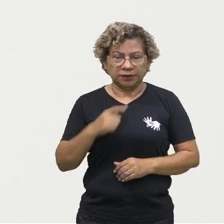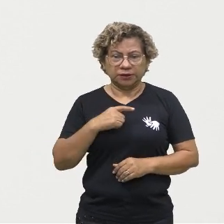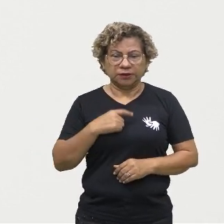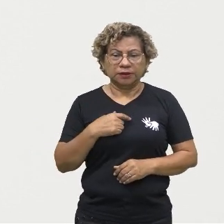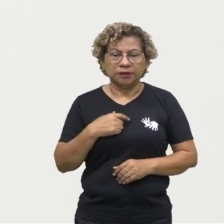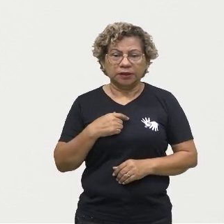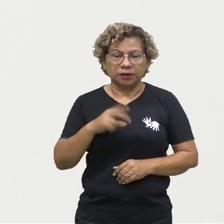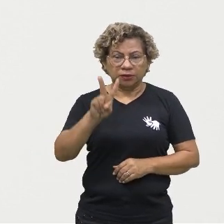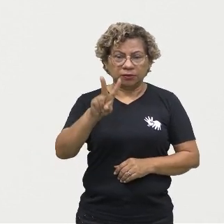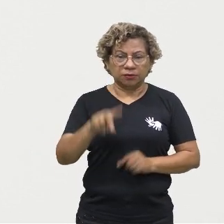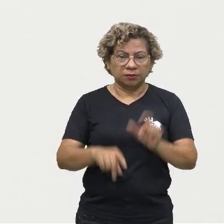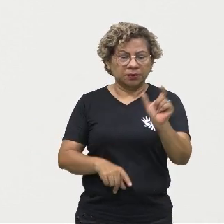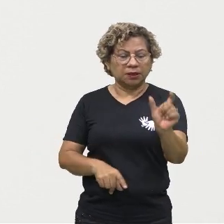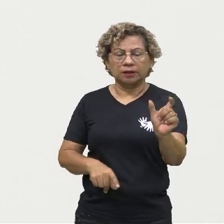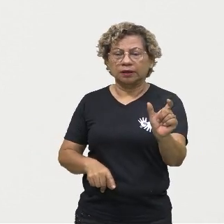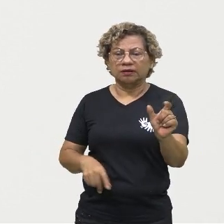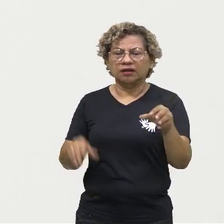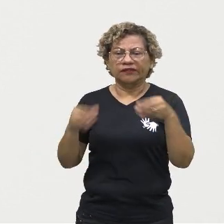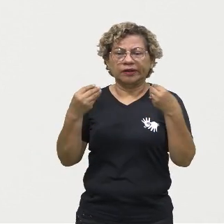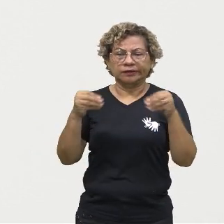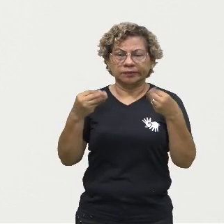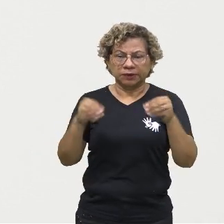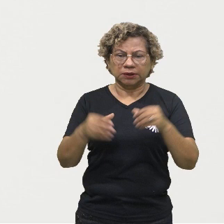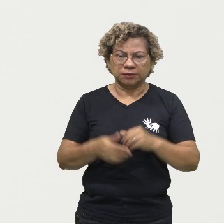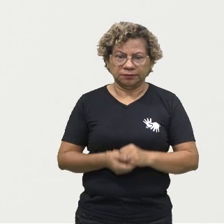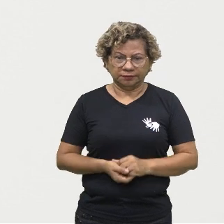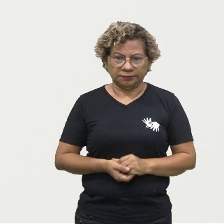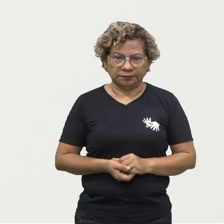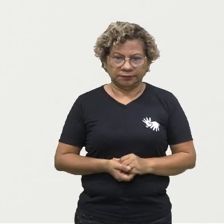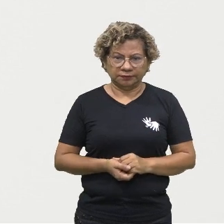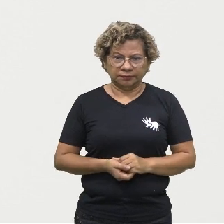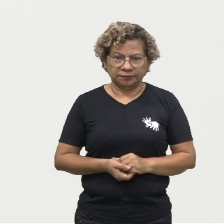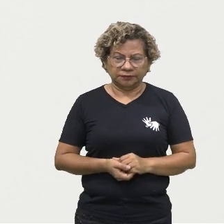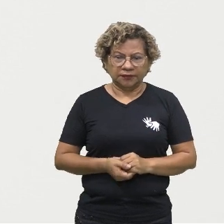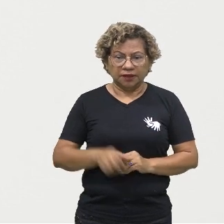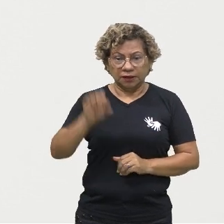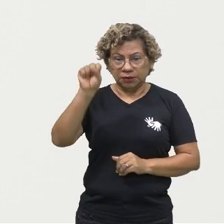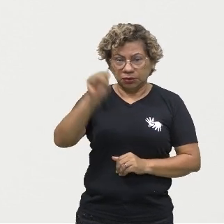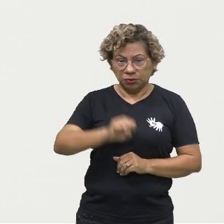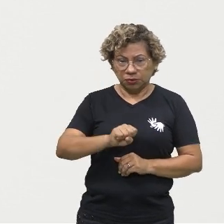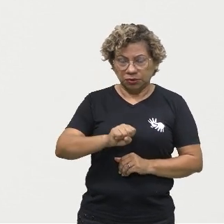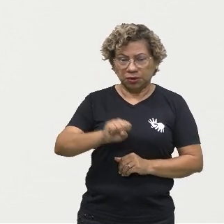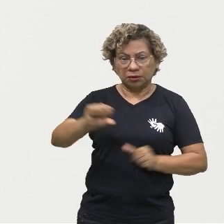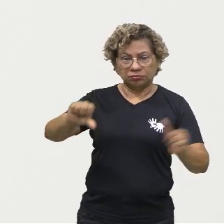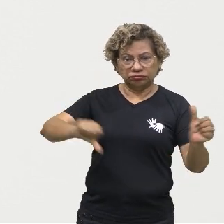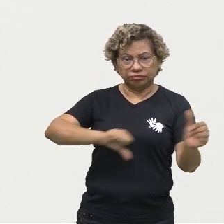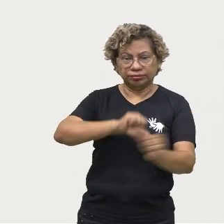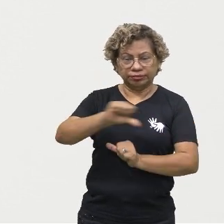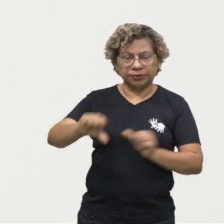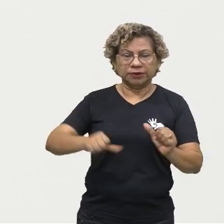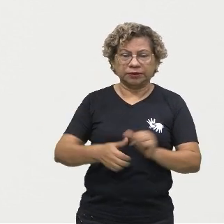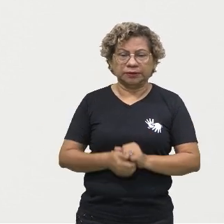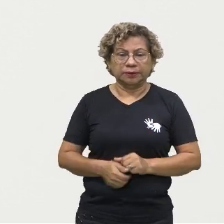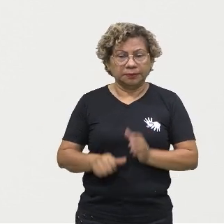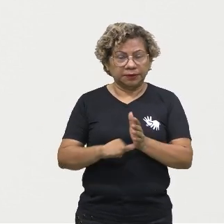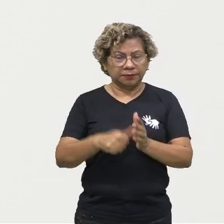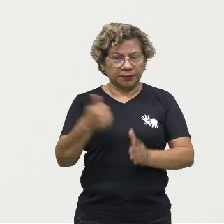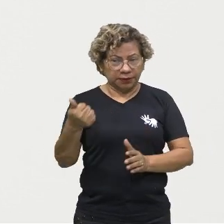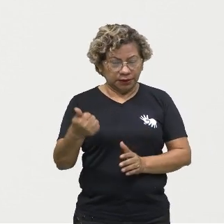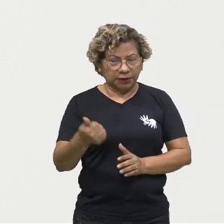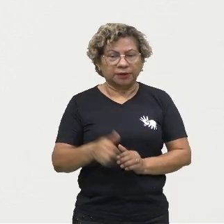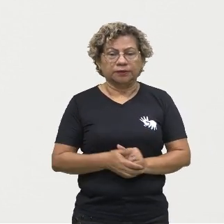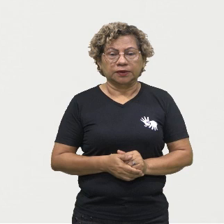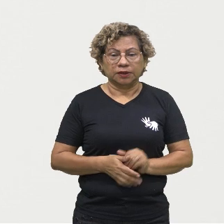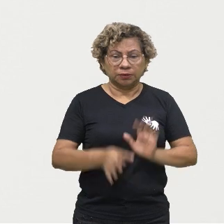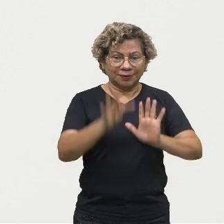pegou. Olhem só, flexibilidade e sujeito a mudanças. Primeiro que o texto